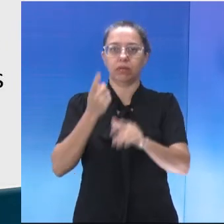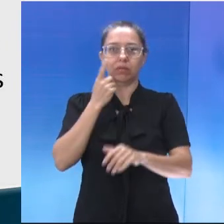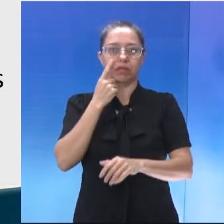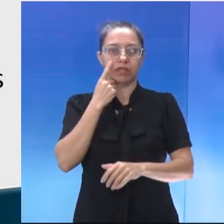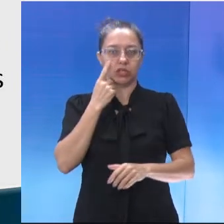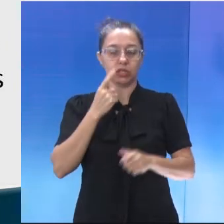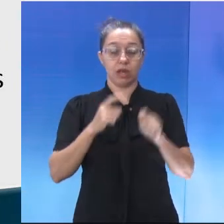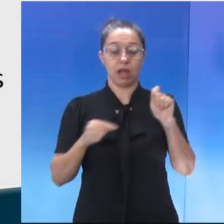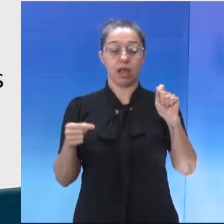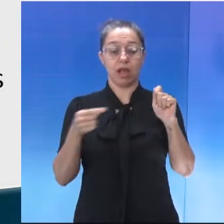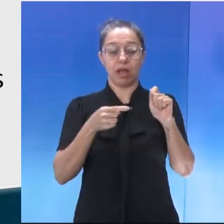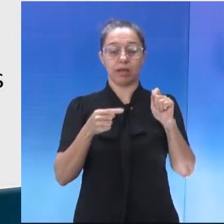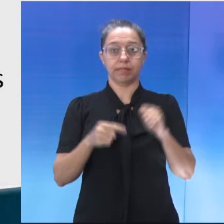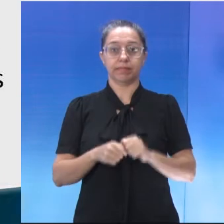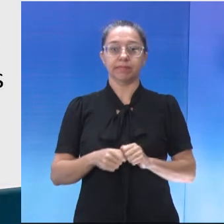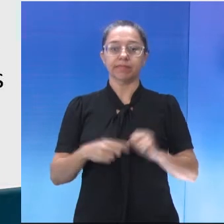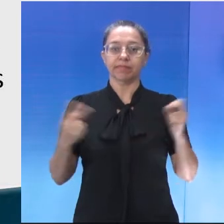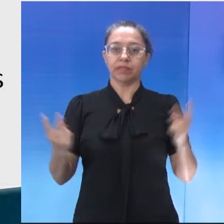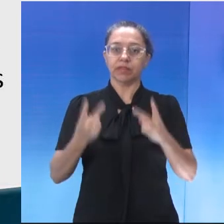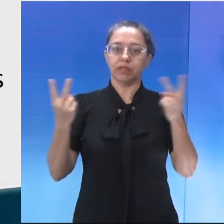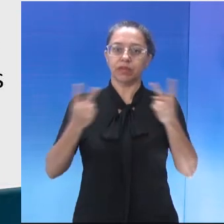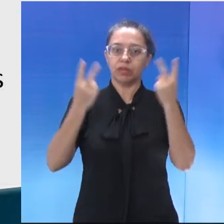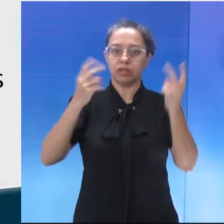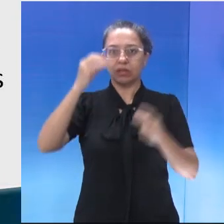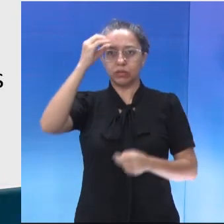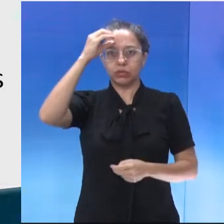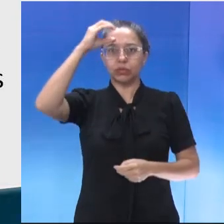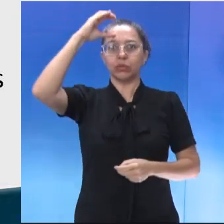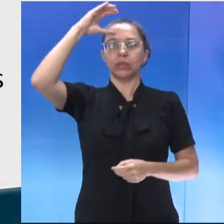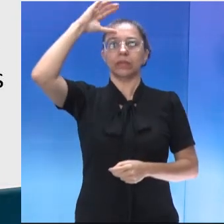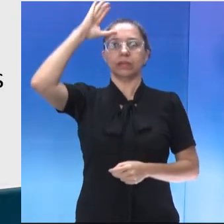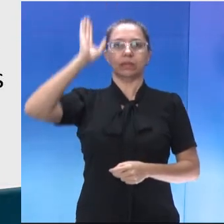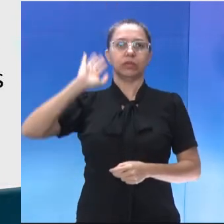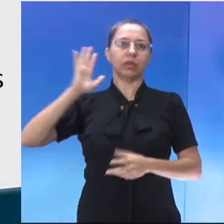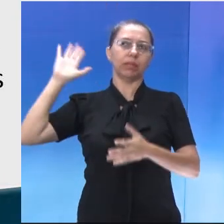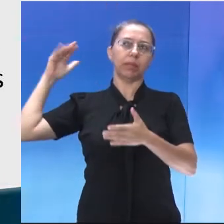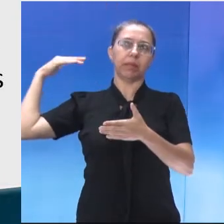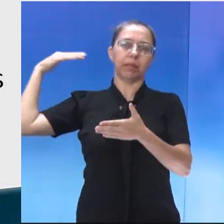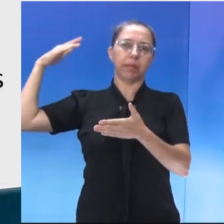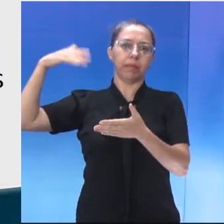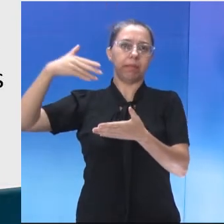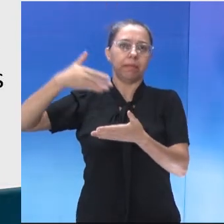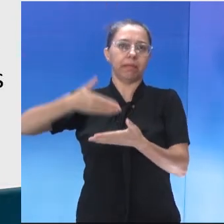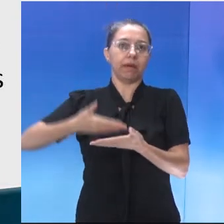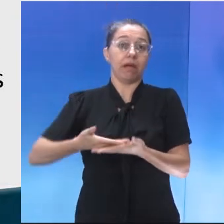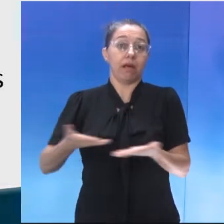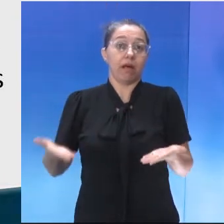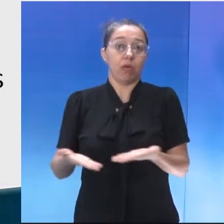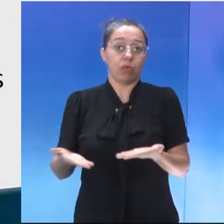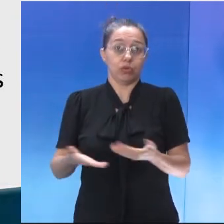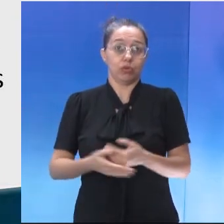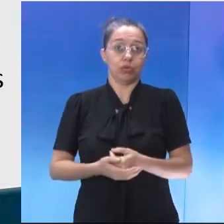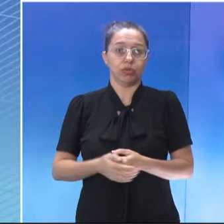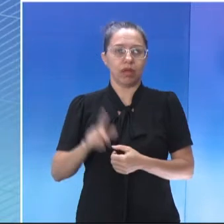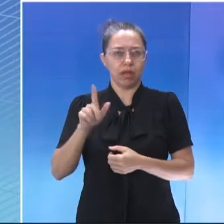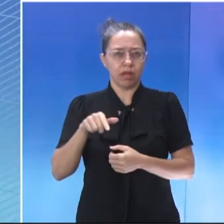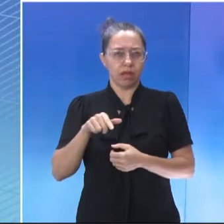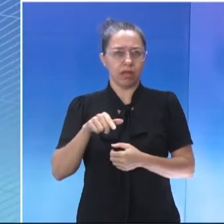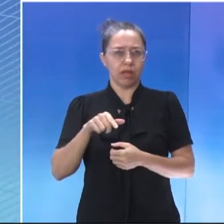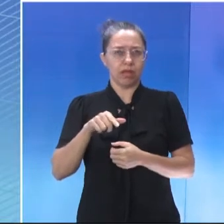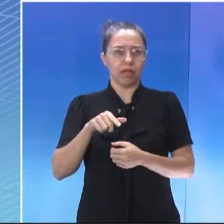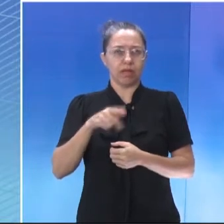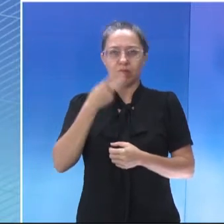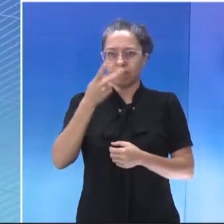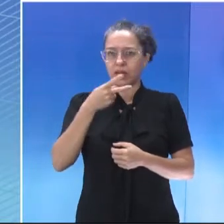A. Valorização dos conhecimentos acumulados. É isso que está falando a questão? A questão